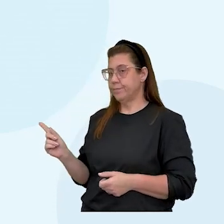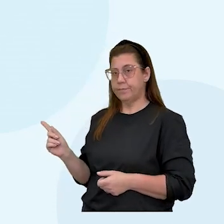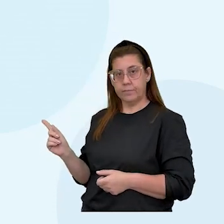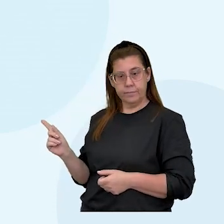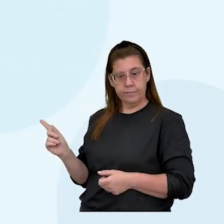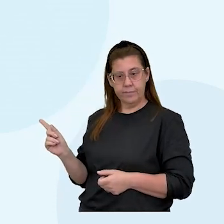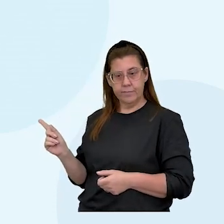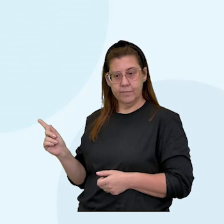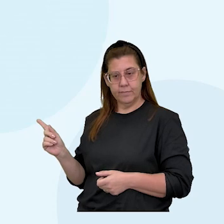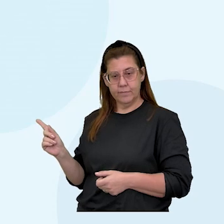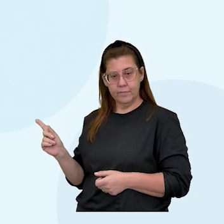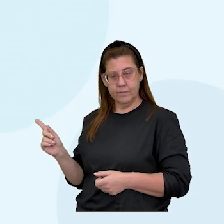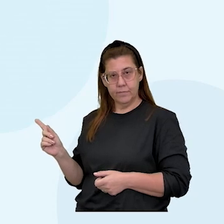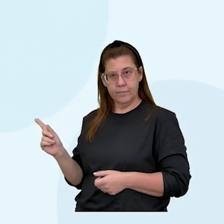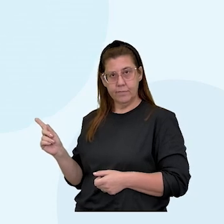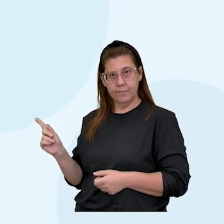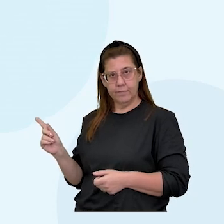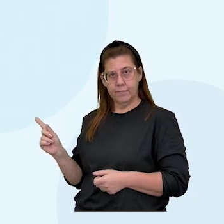grandparents.